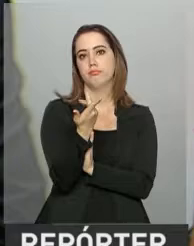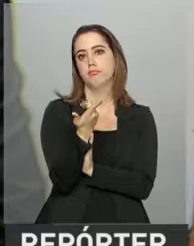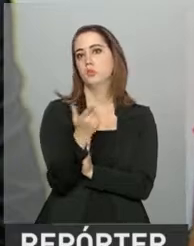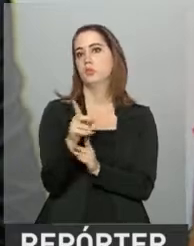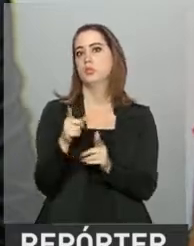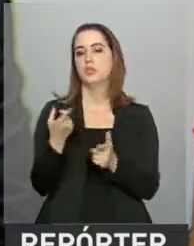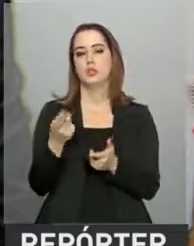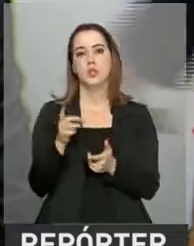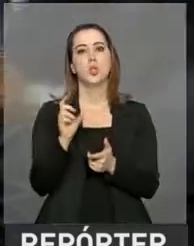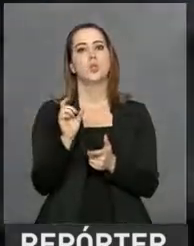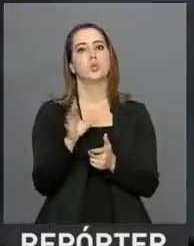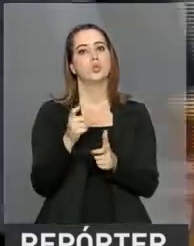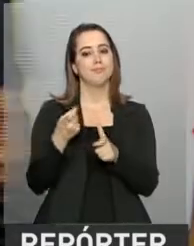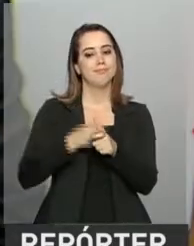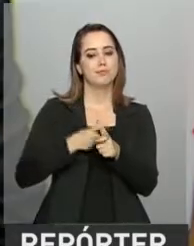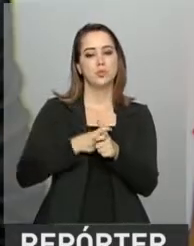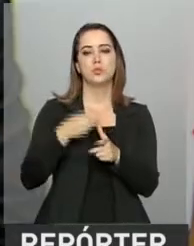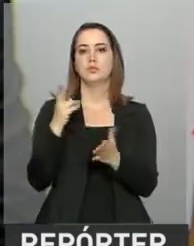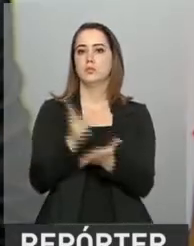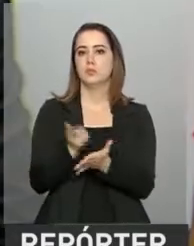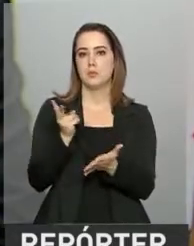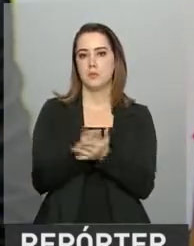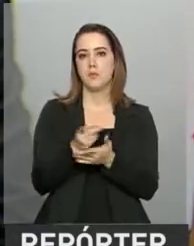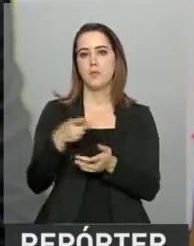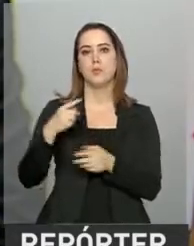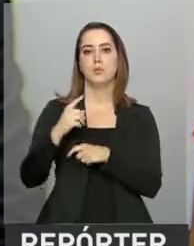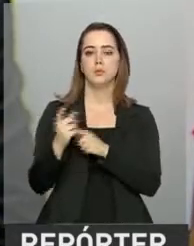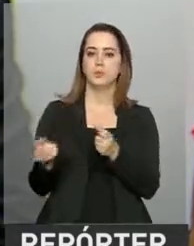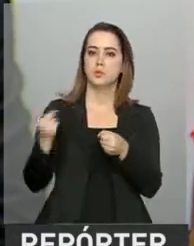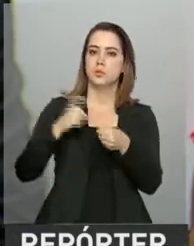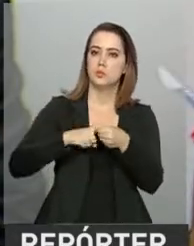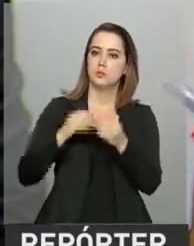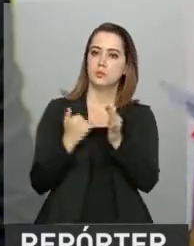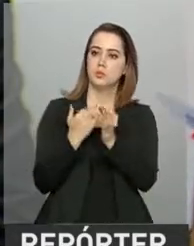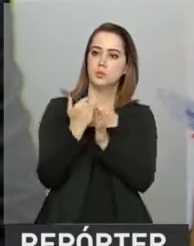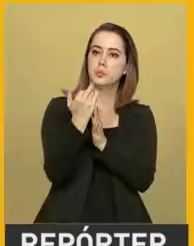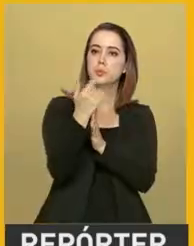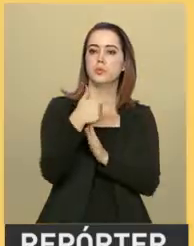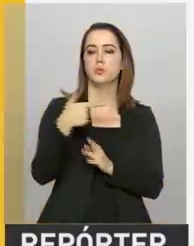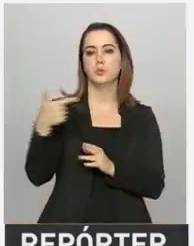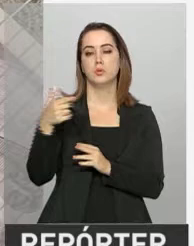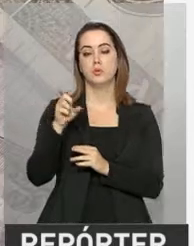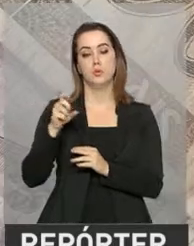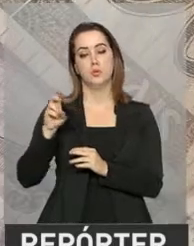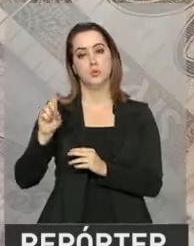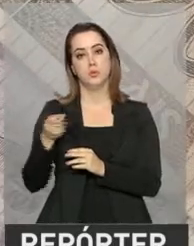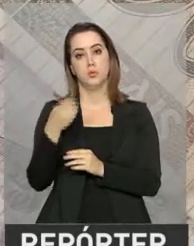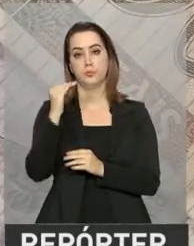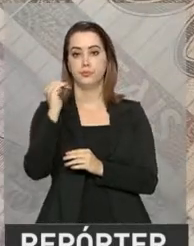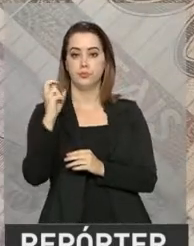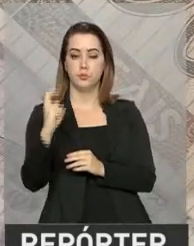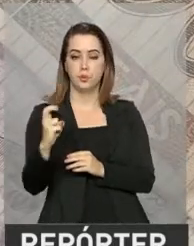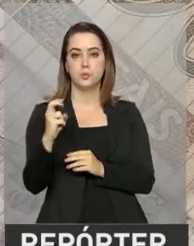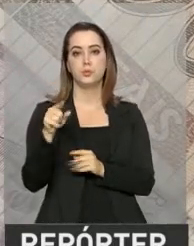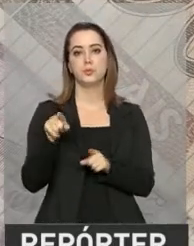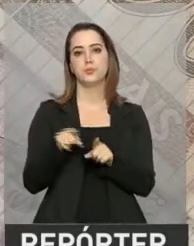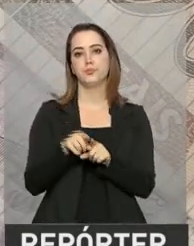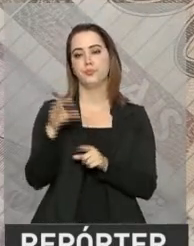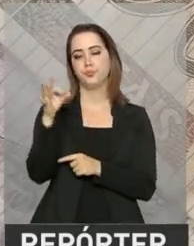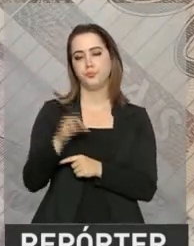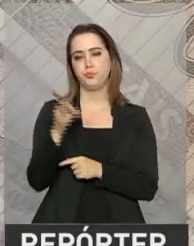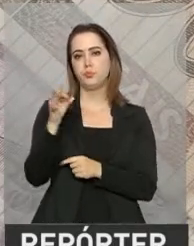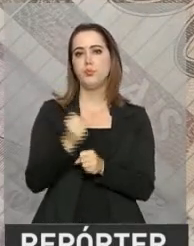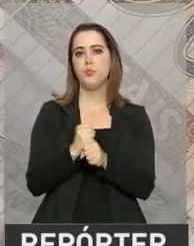nem voltando a crescer a uma taxa acima de 2,5%, 3% ao ano. A PEC limita os gastos do governo